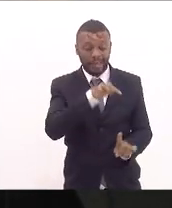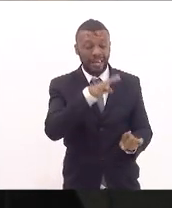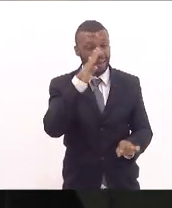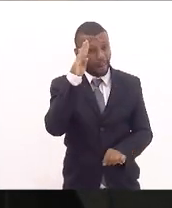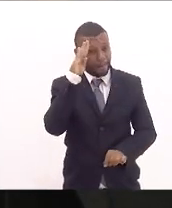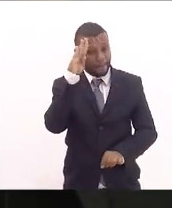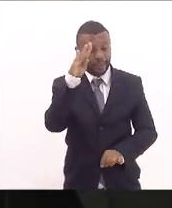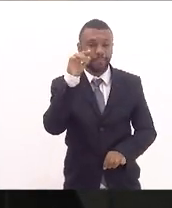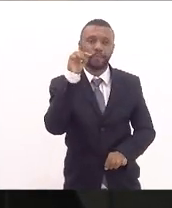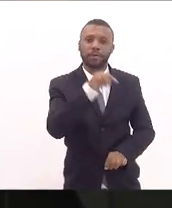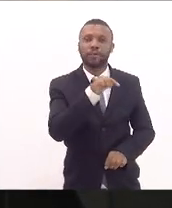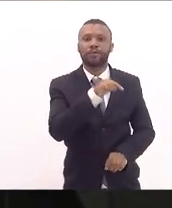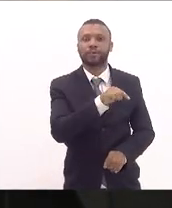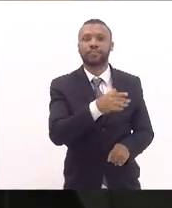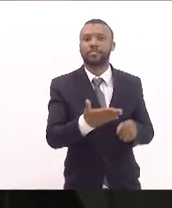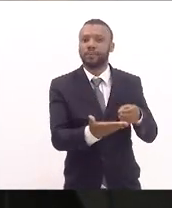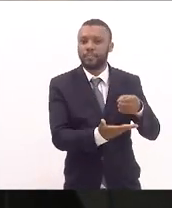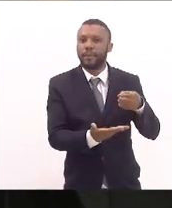Central